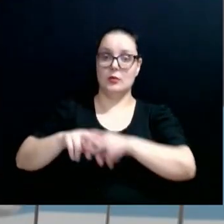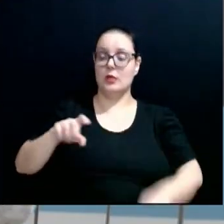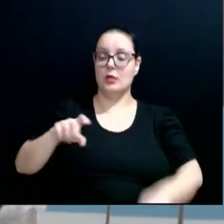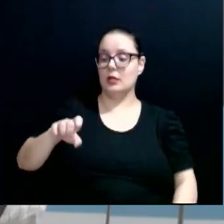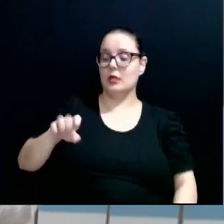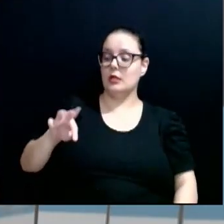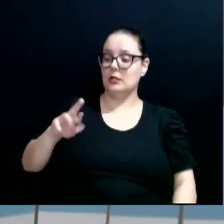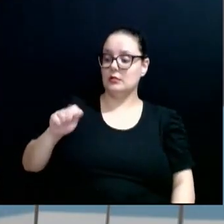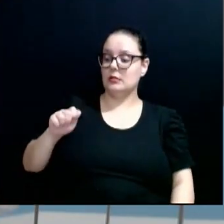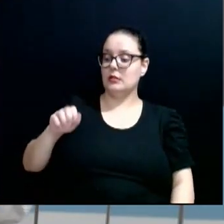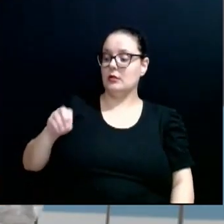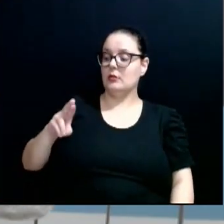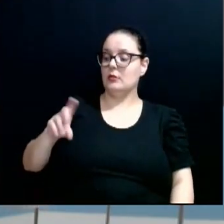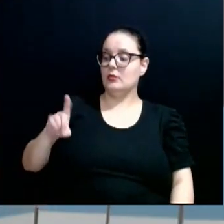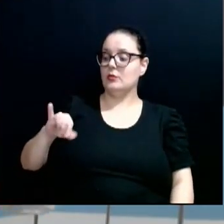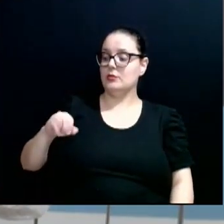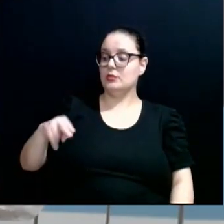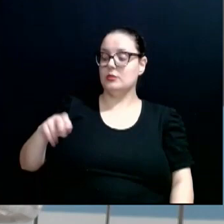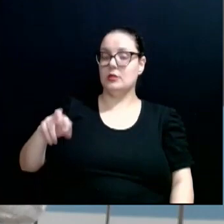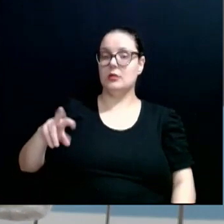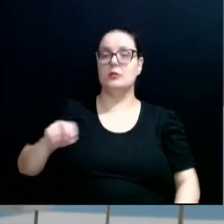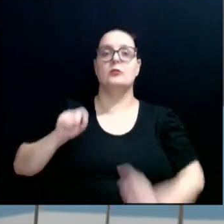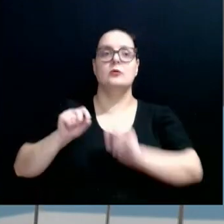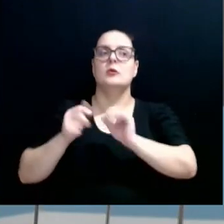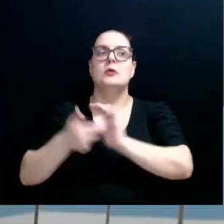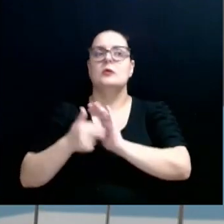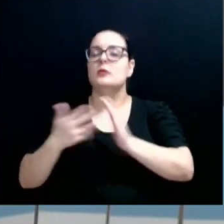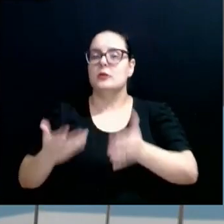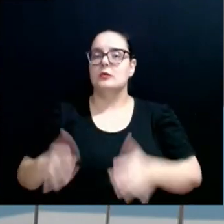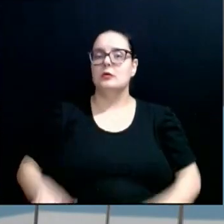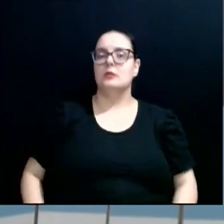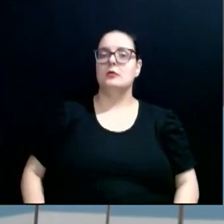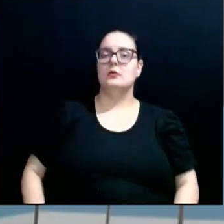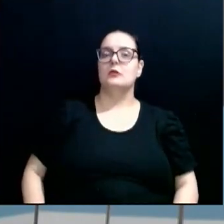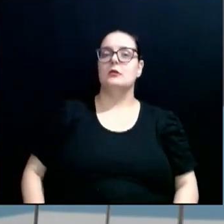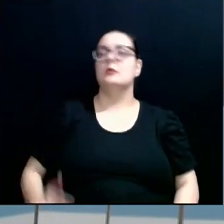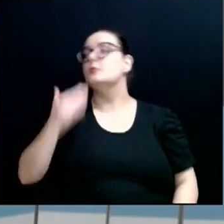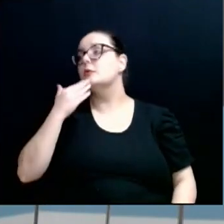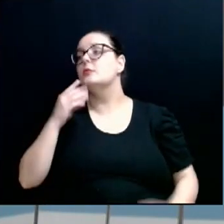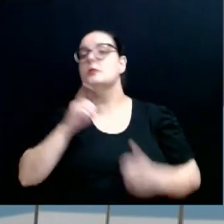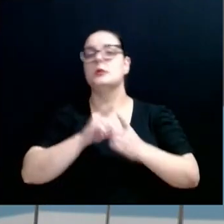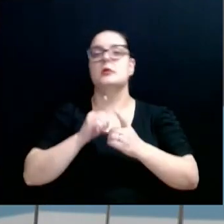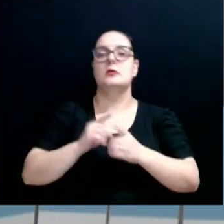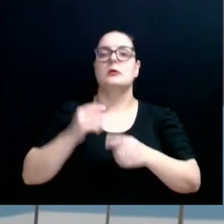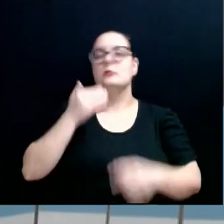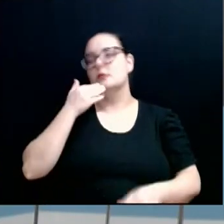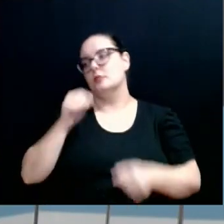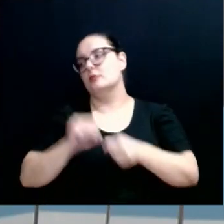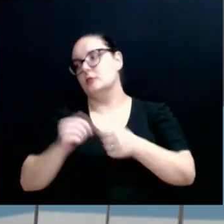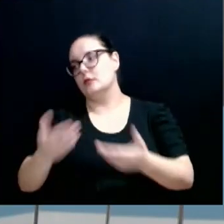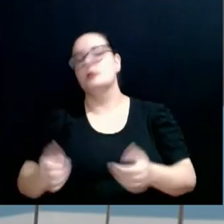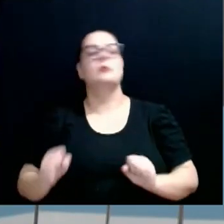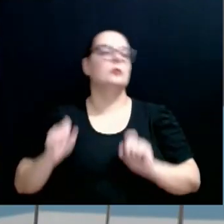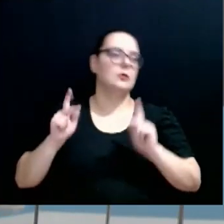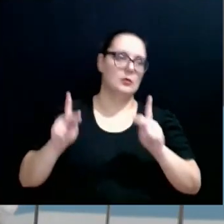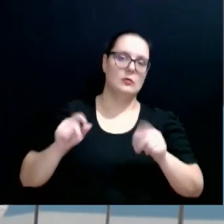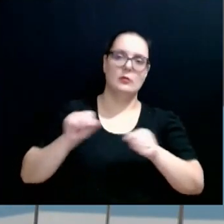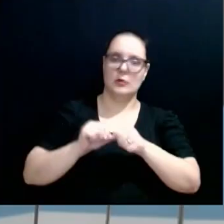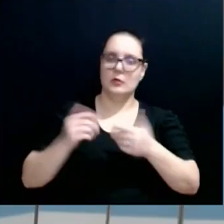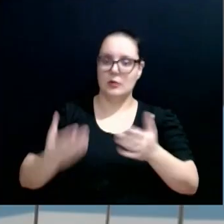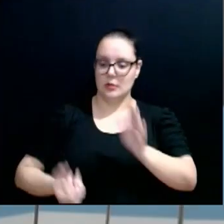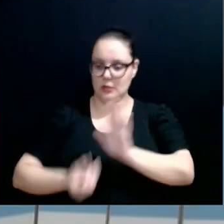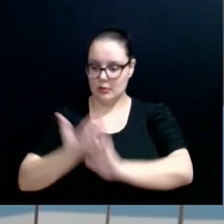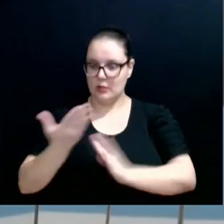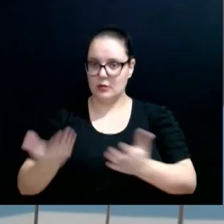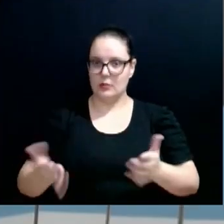quer dizer isso? Entrou uma coisa nova, a gente pediu para atender, vai ter que fazer. Beleza, vamos fazer. Cria-se essa questão da